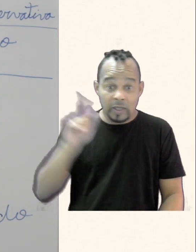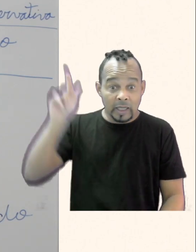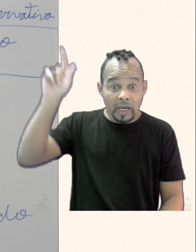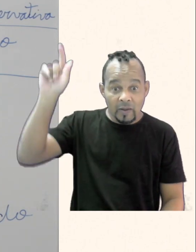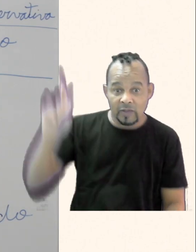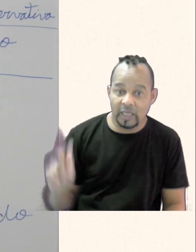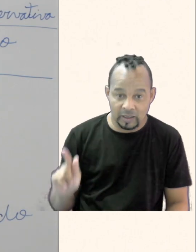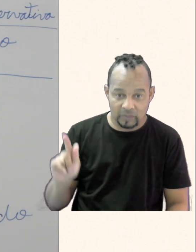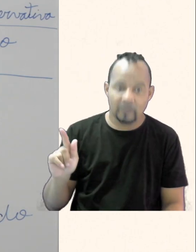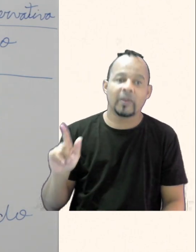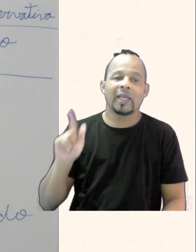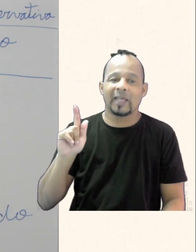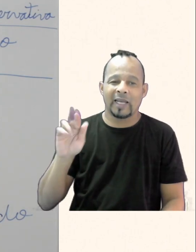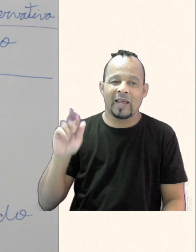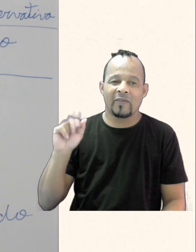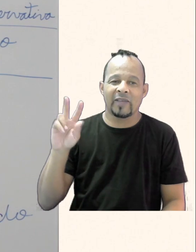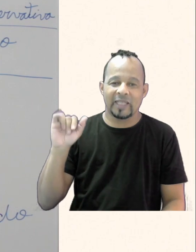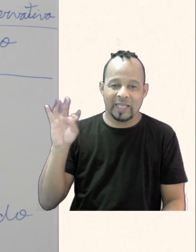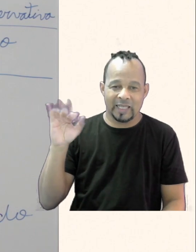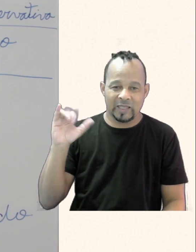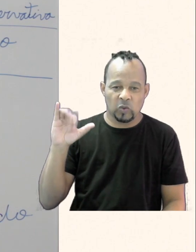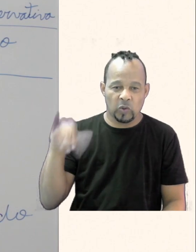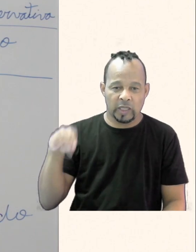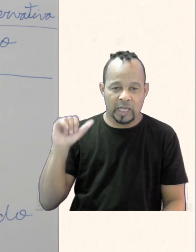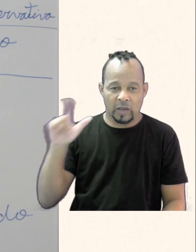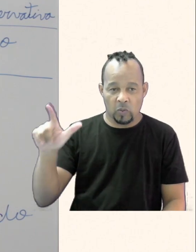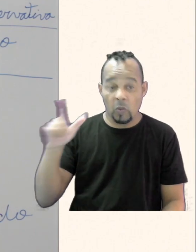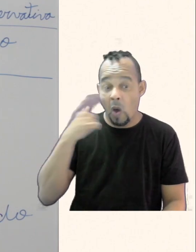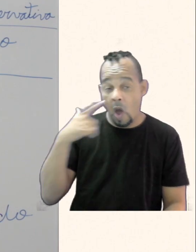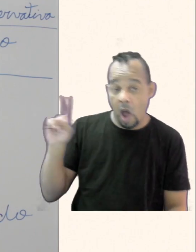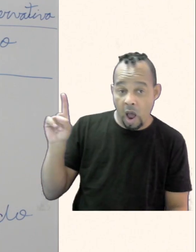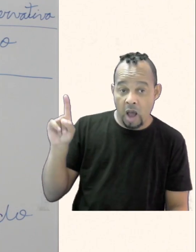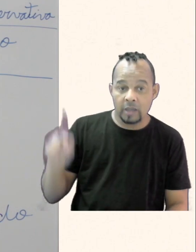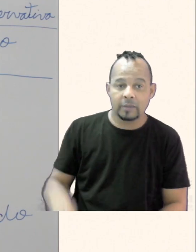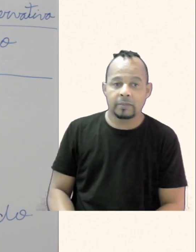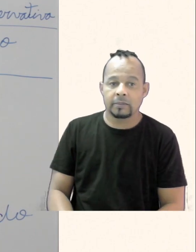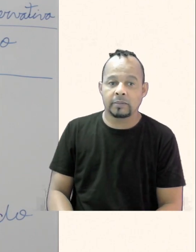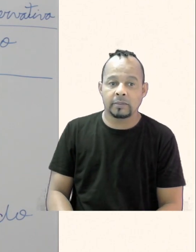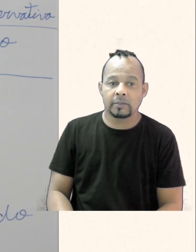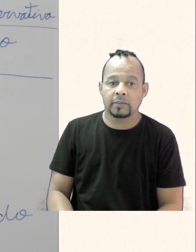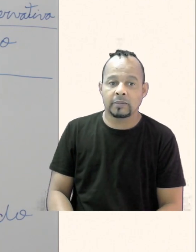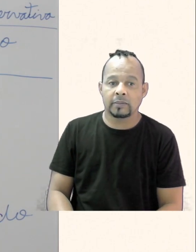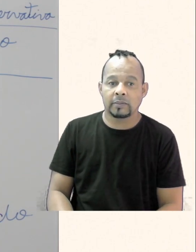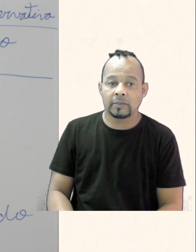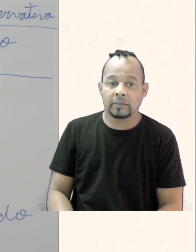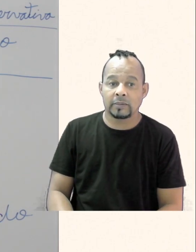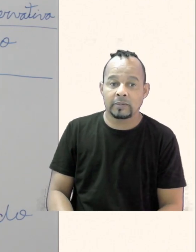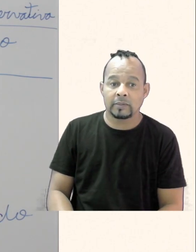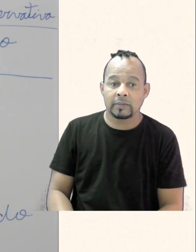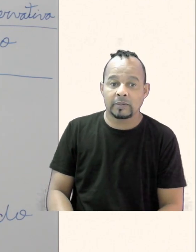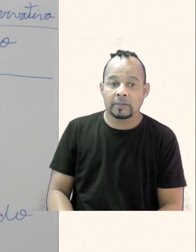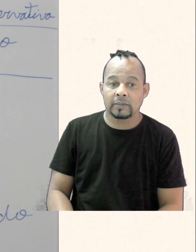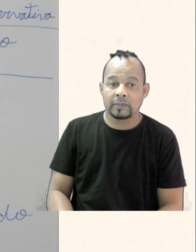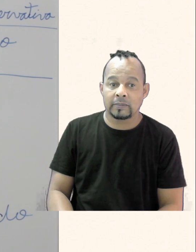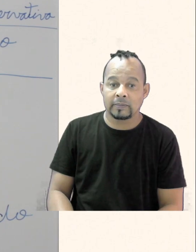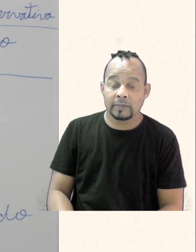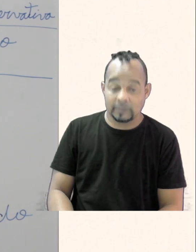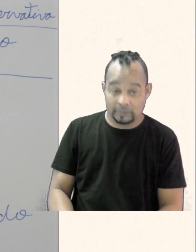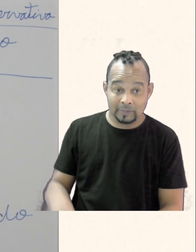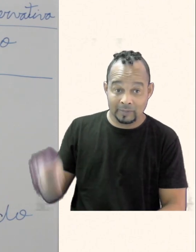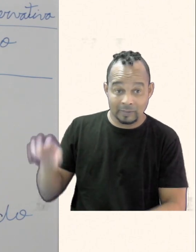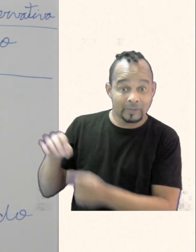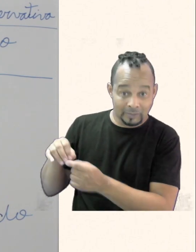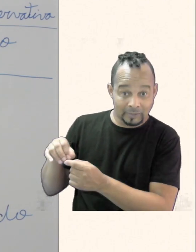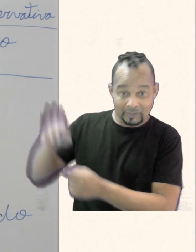aqui essa caneta, levo ela até esse ponto aqui, beleza? Se eu for direto, eu realizo